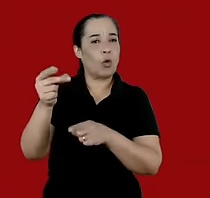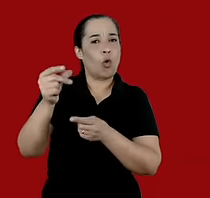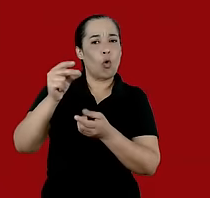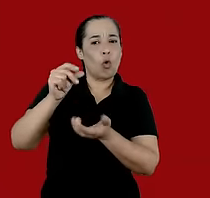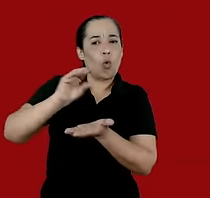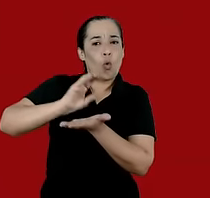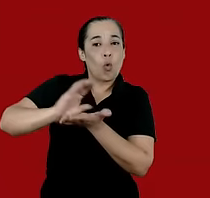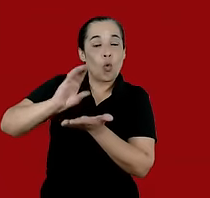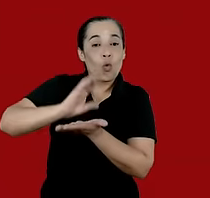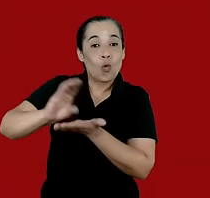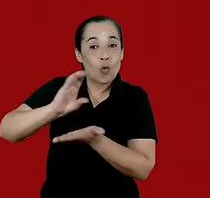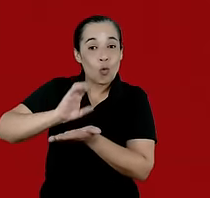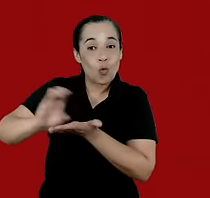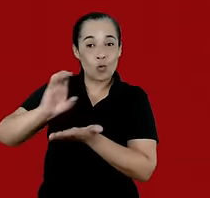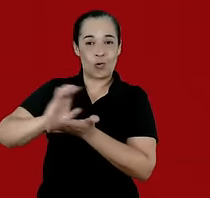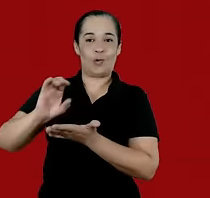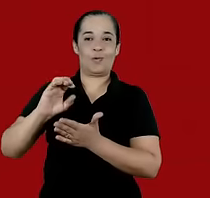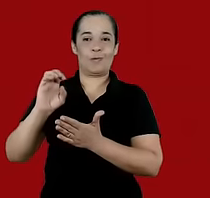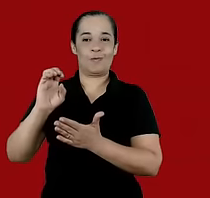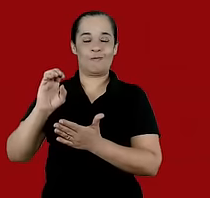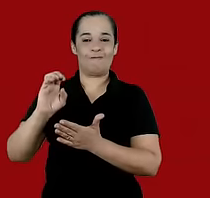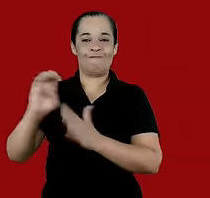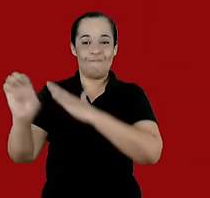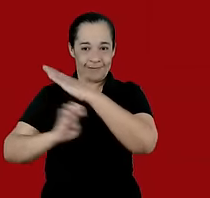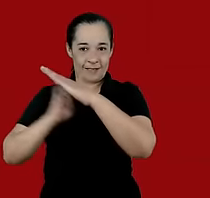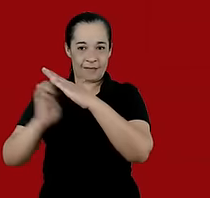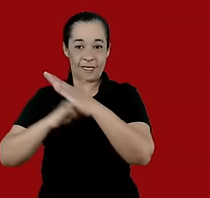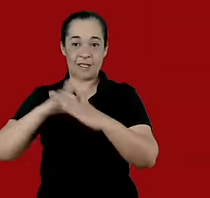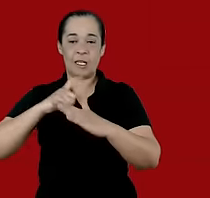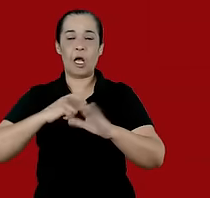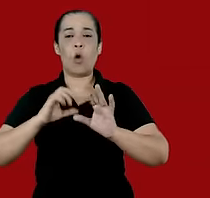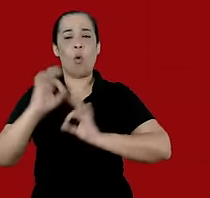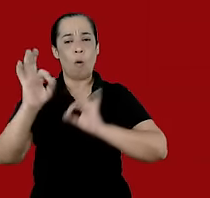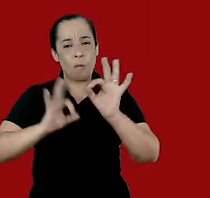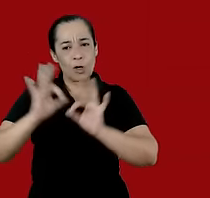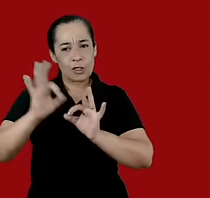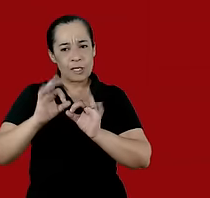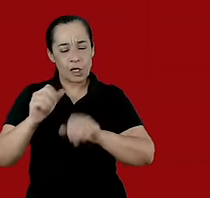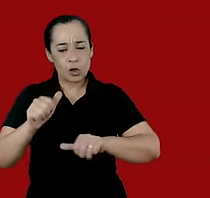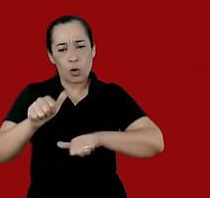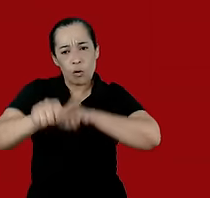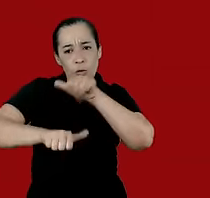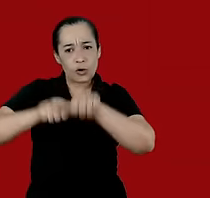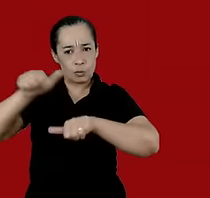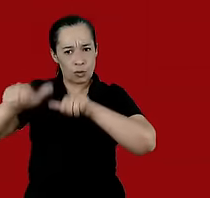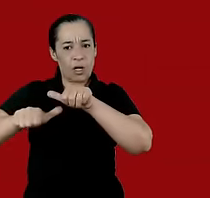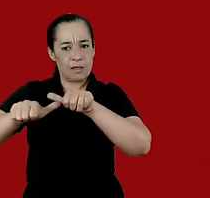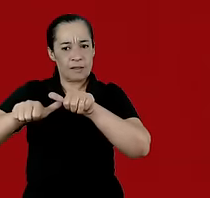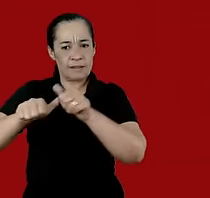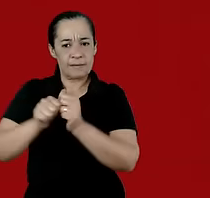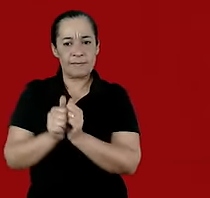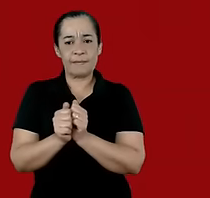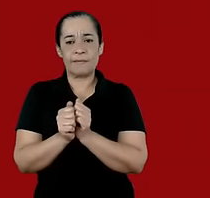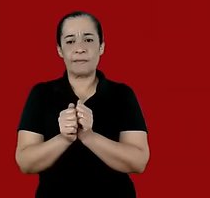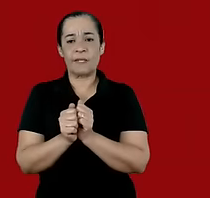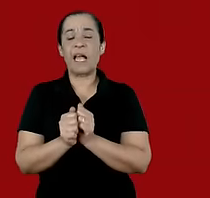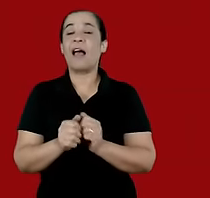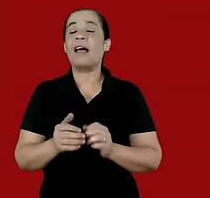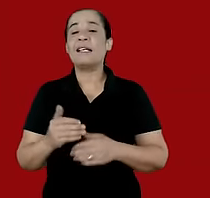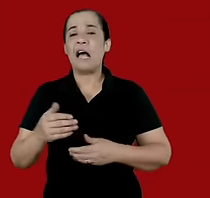empresa e aí a gente tem um processo de transição verde que tá adicionando um custo de produção Grande para as empresas a gente tem